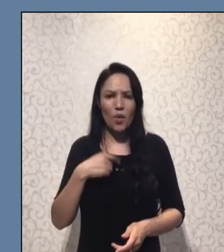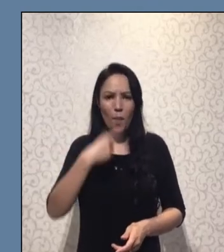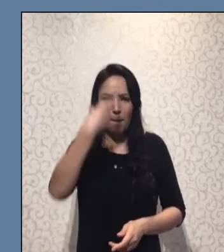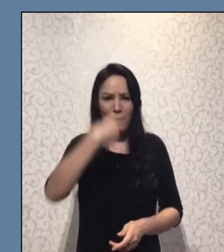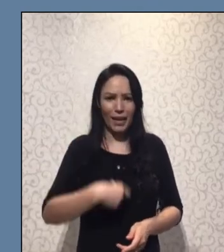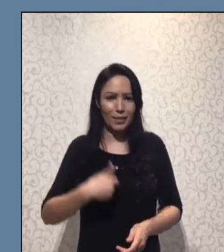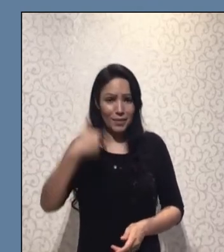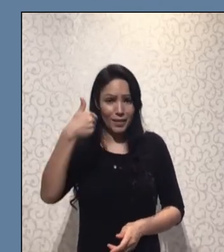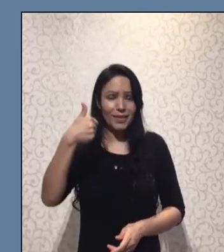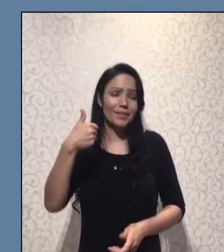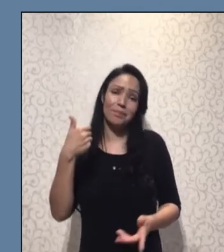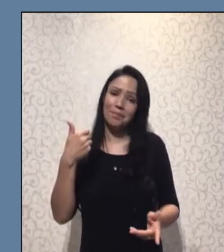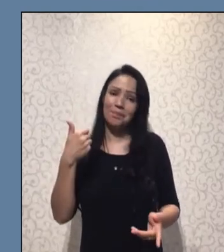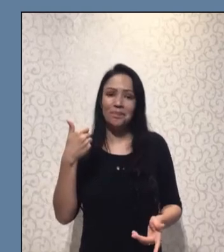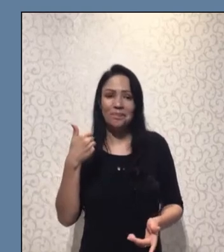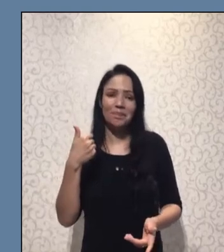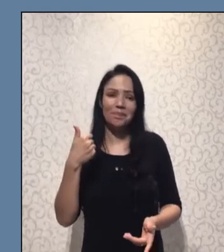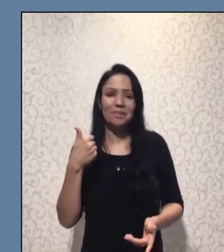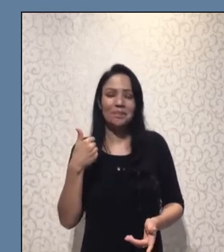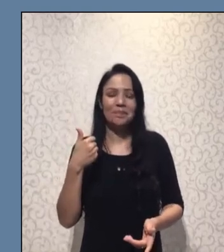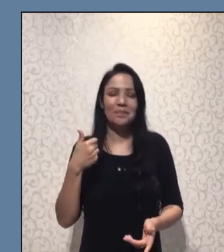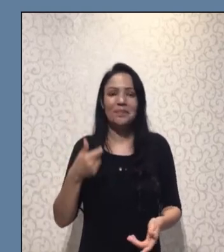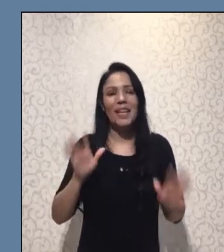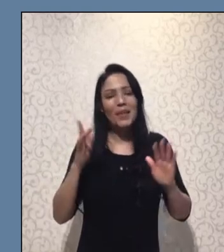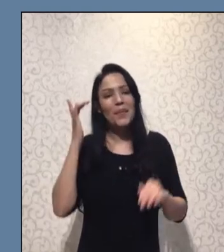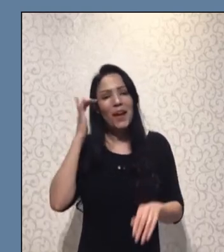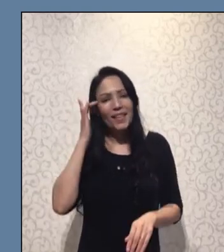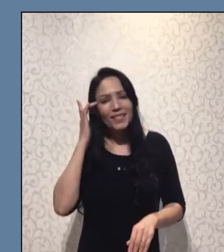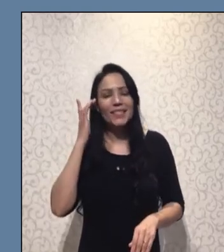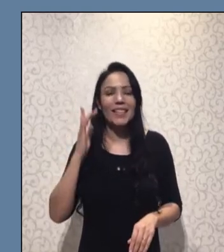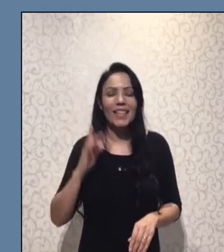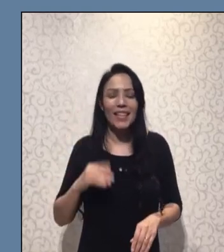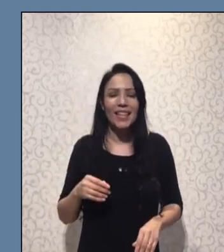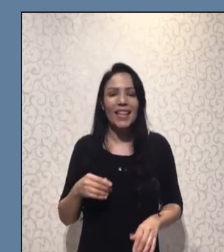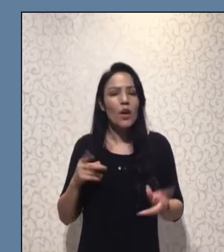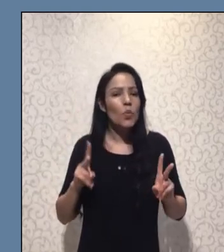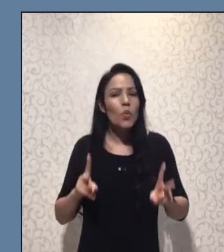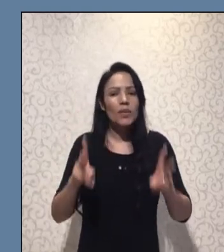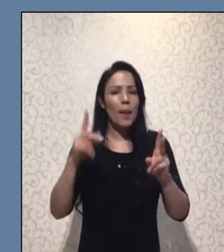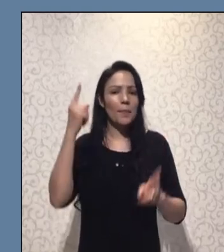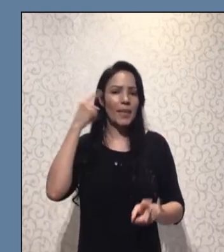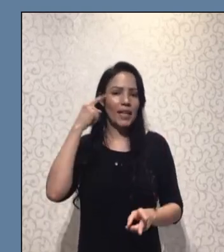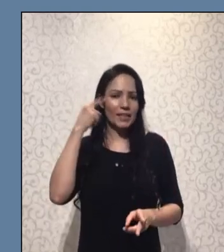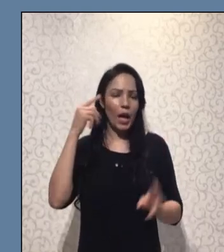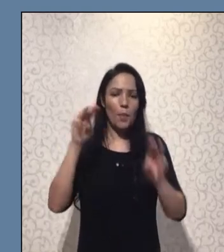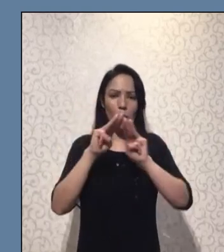obviamente, não, mas eu acho que não dá para a gente continuar pensando no museu